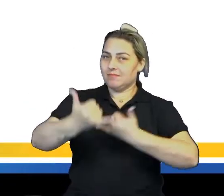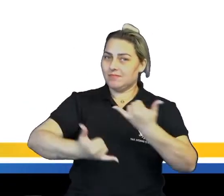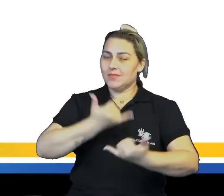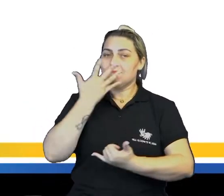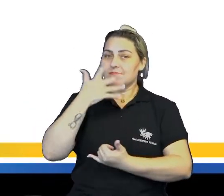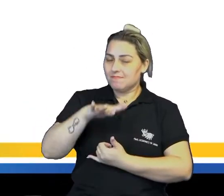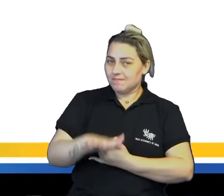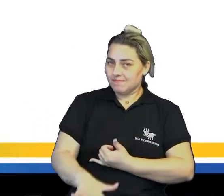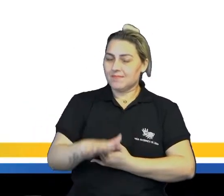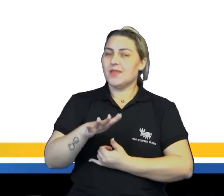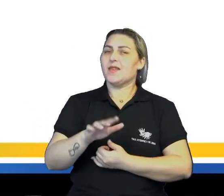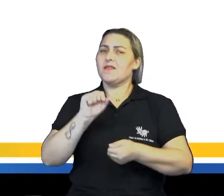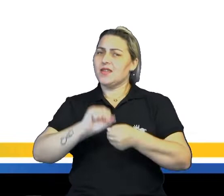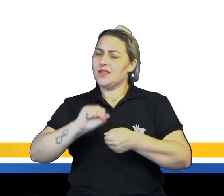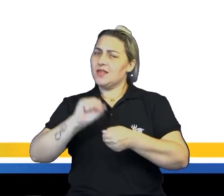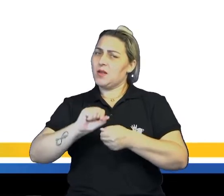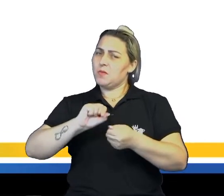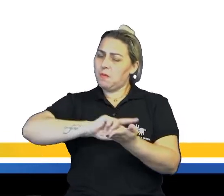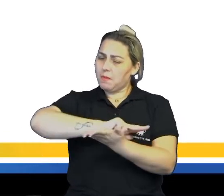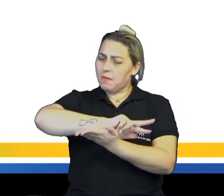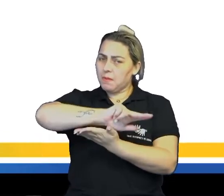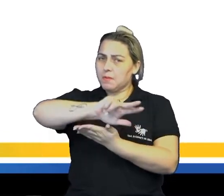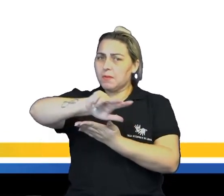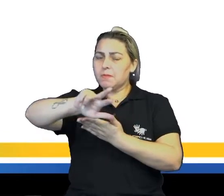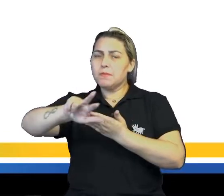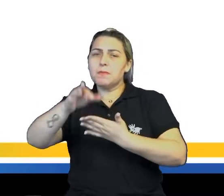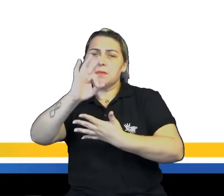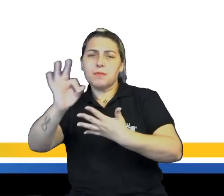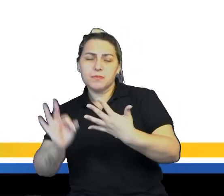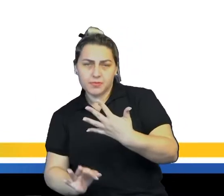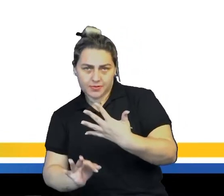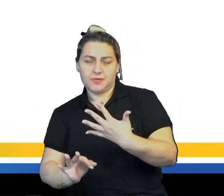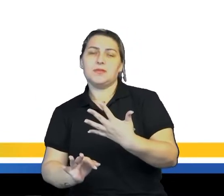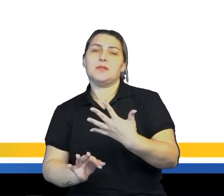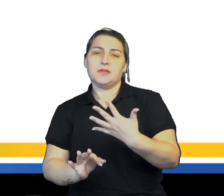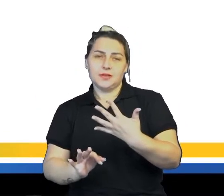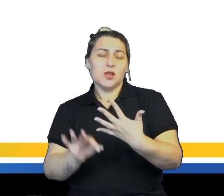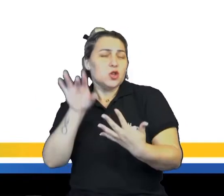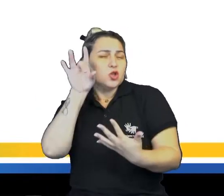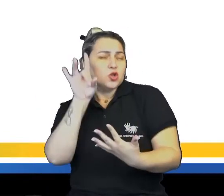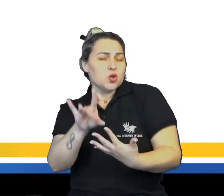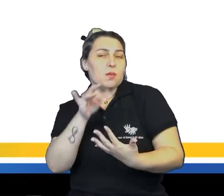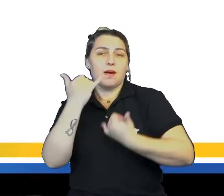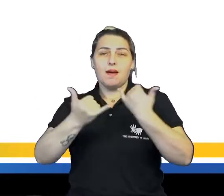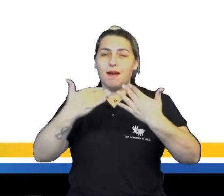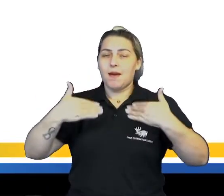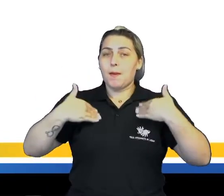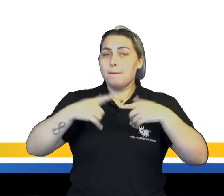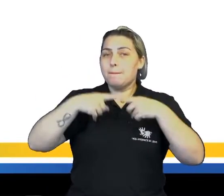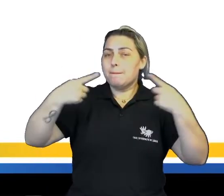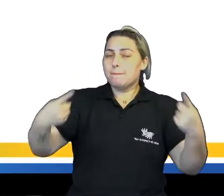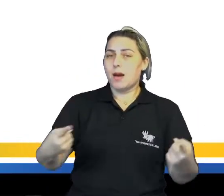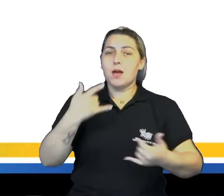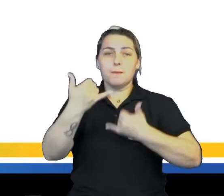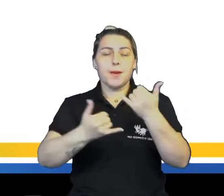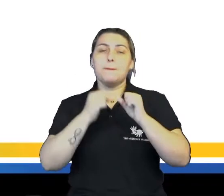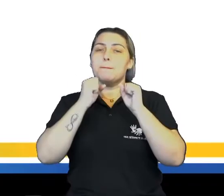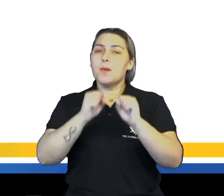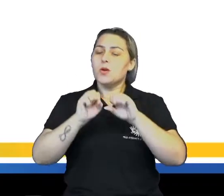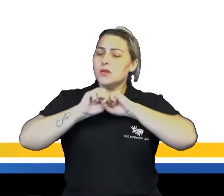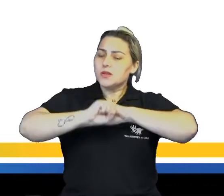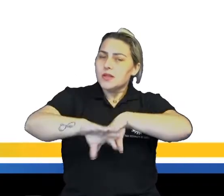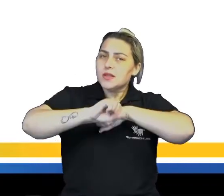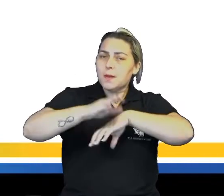Desde crianças desenvolveremos uma série de atividades de formas despretensiosas, apenas para diversão. Porém, o brincar pode